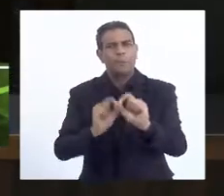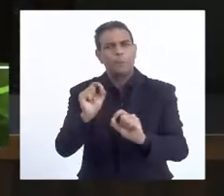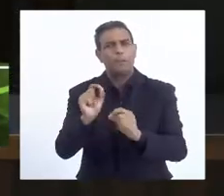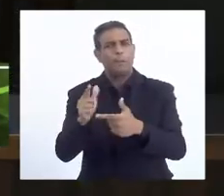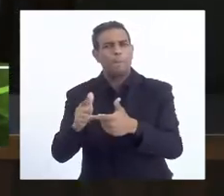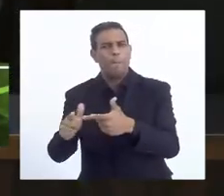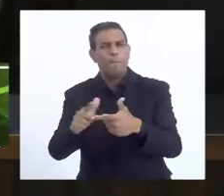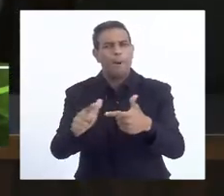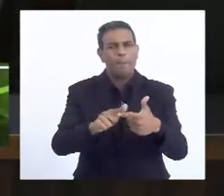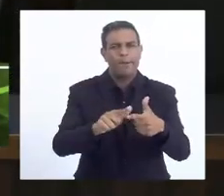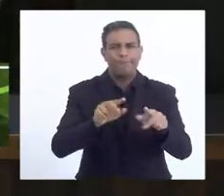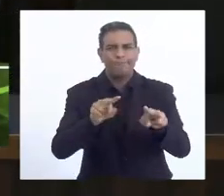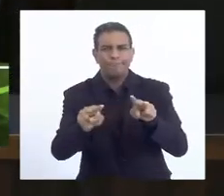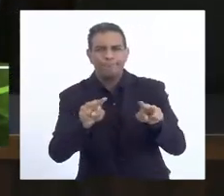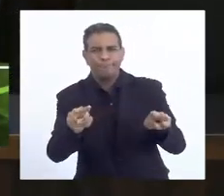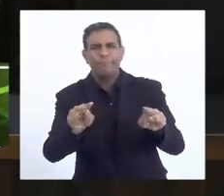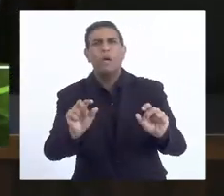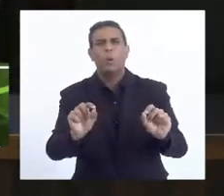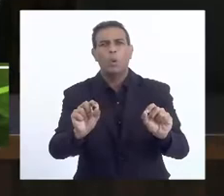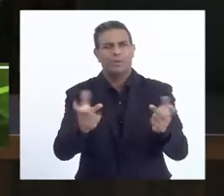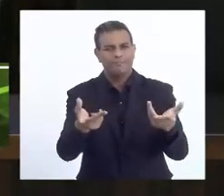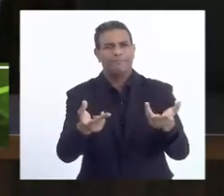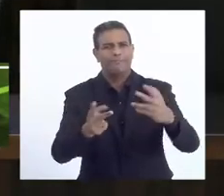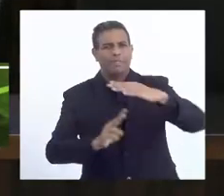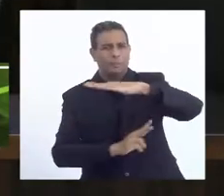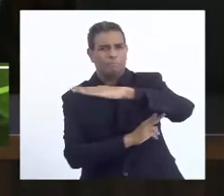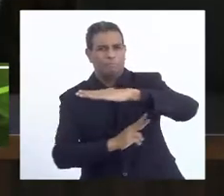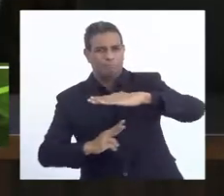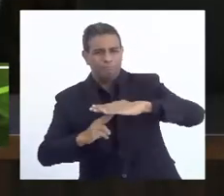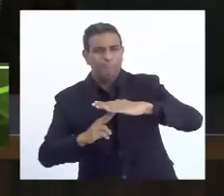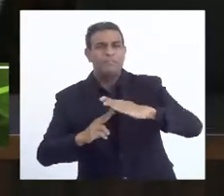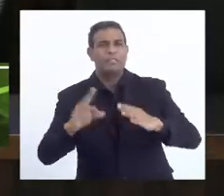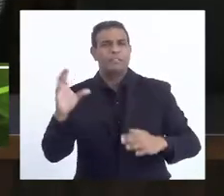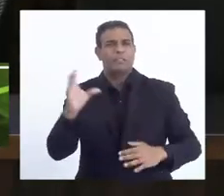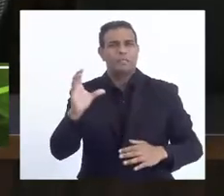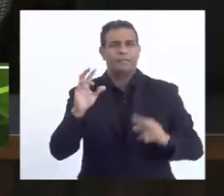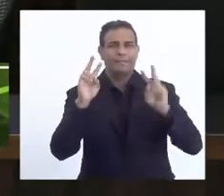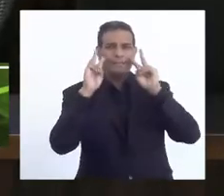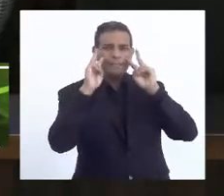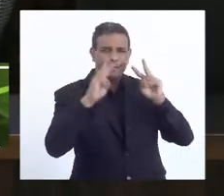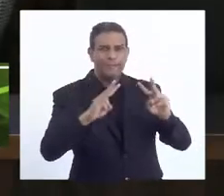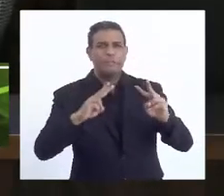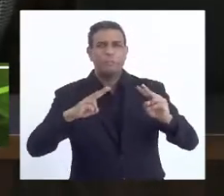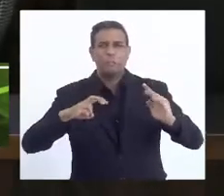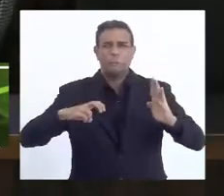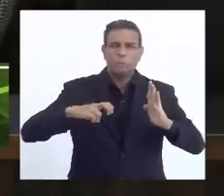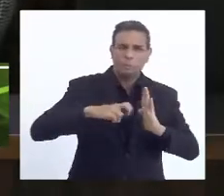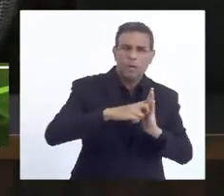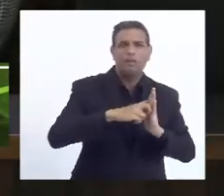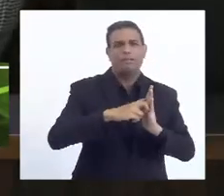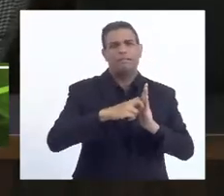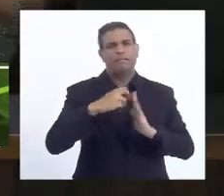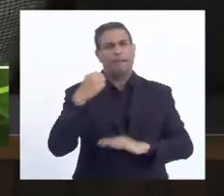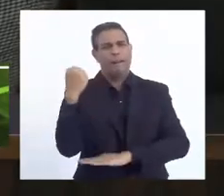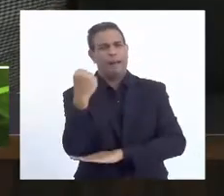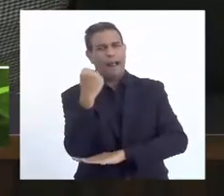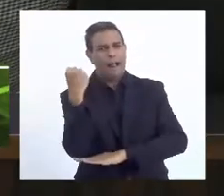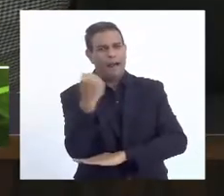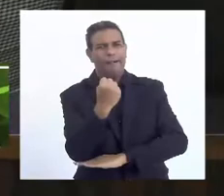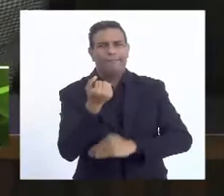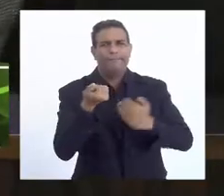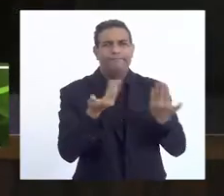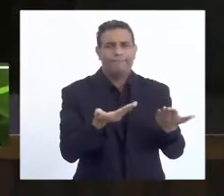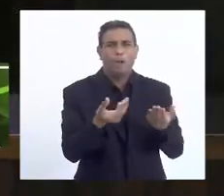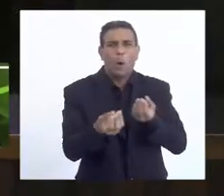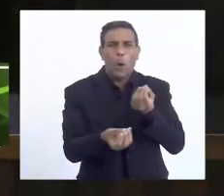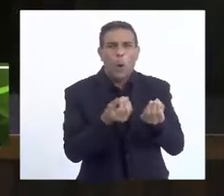aí na ponte Rio-Niterói, um acidente grave, e por conta disso nós